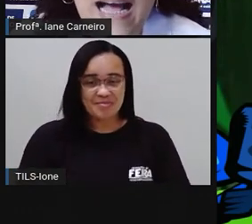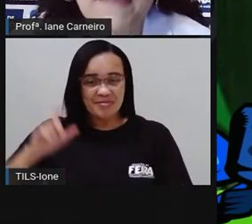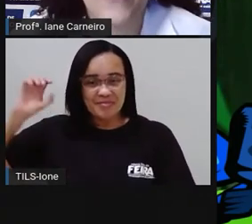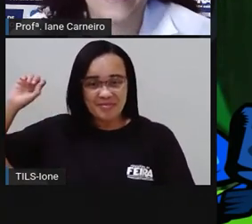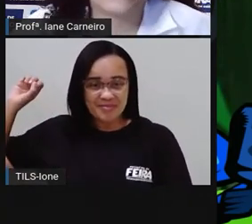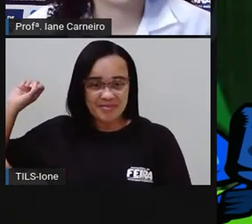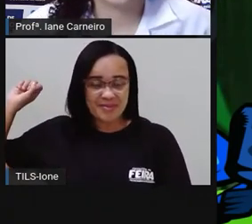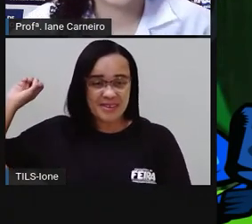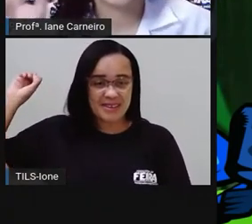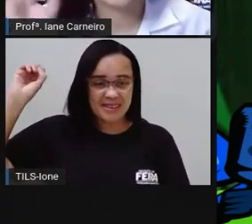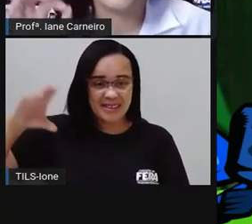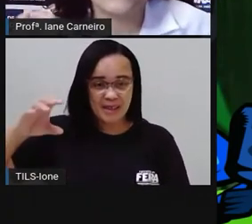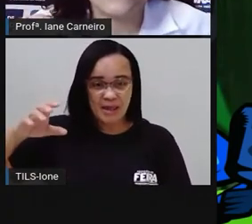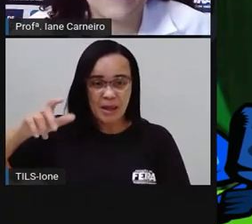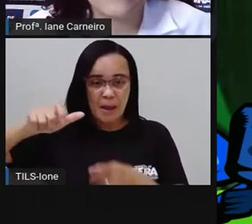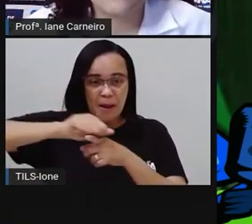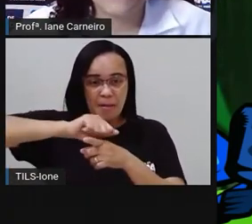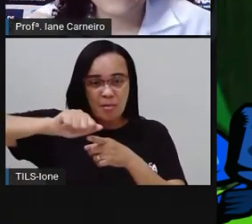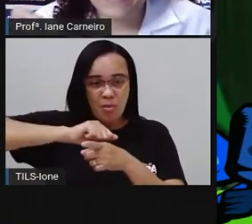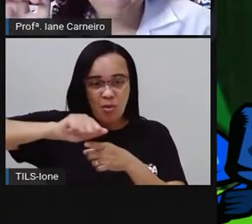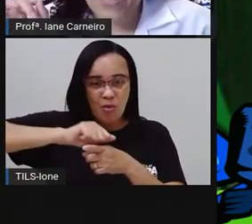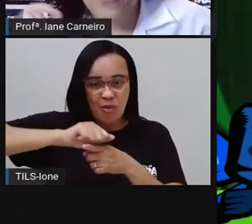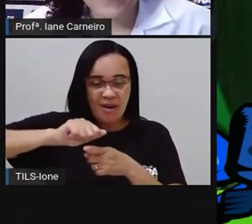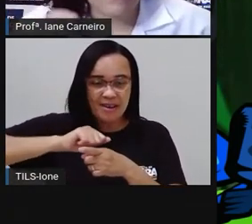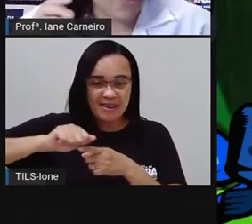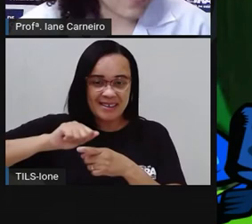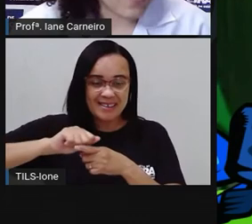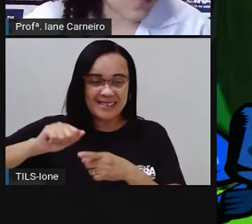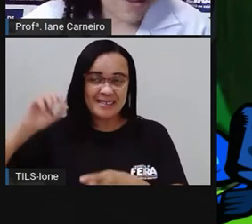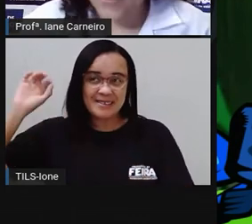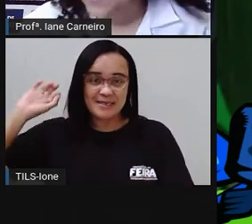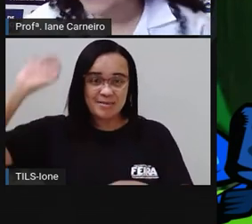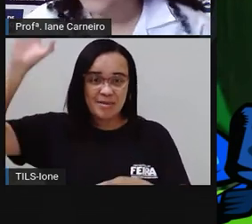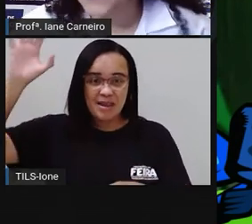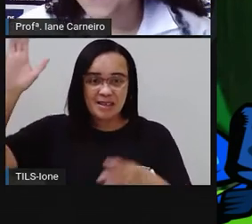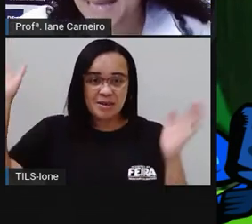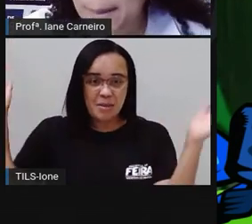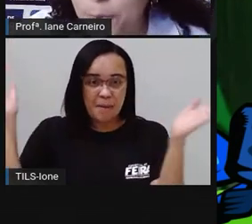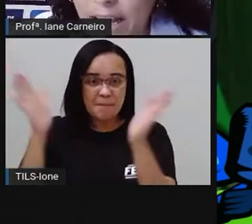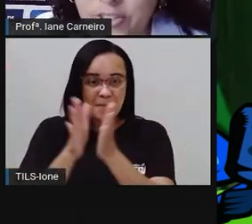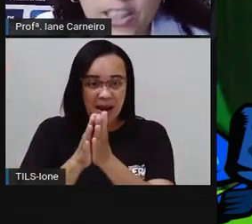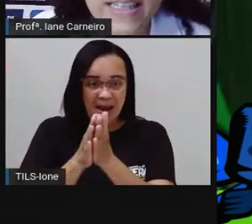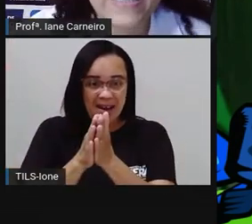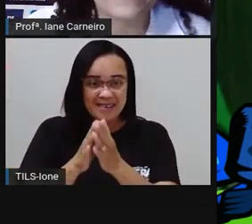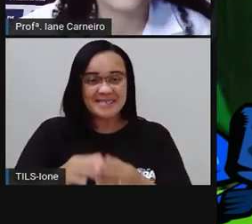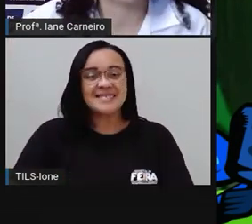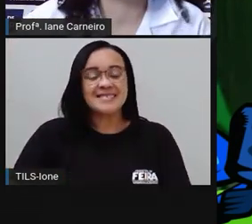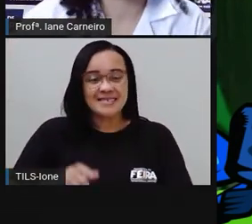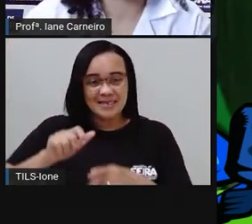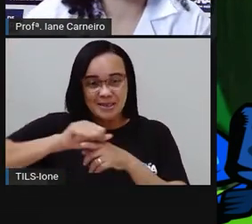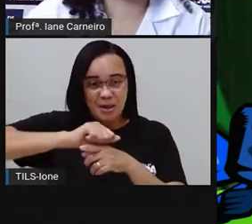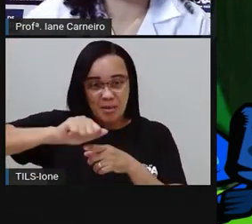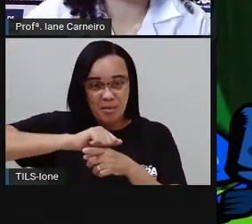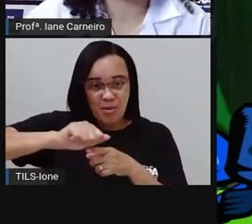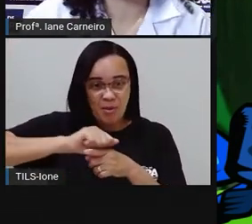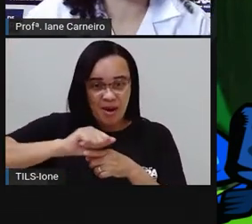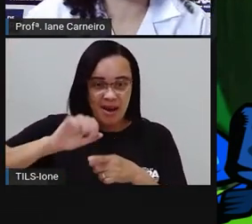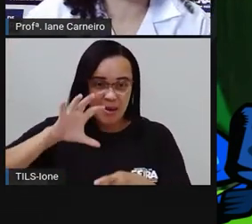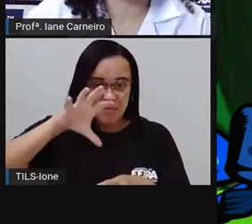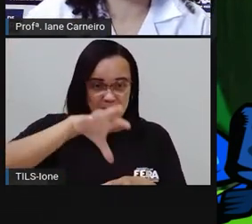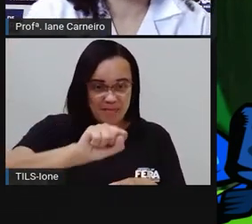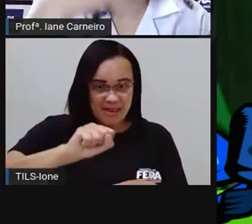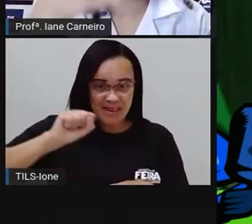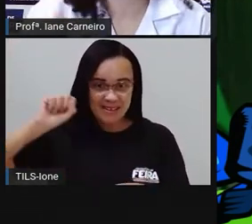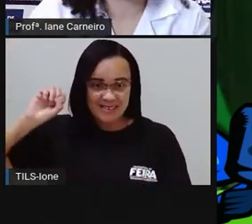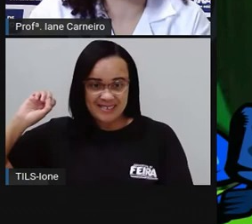Atirar a borracha para cima e bater a palmas uma vez. Então você vai pegar a borracha que está aí na sua mesinha de